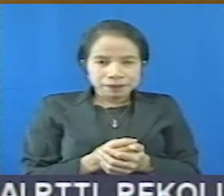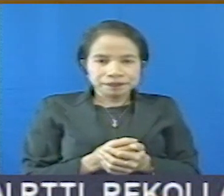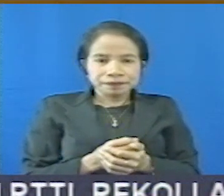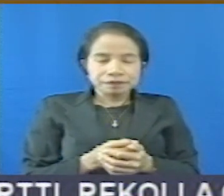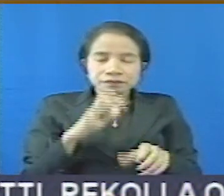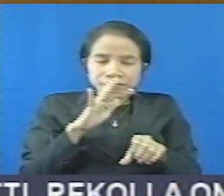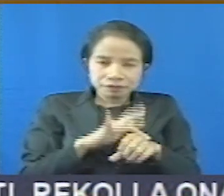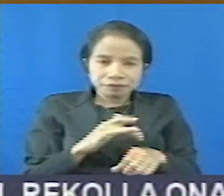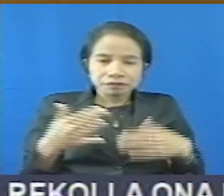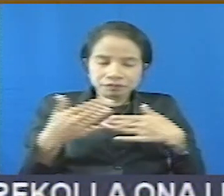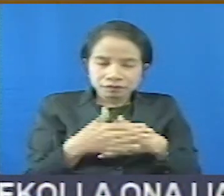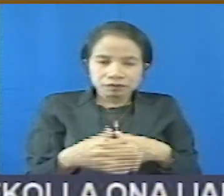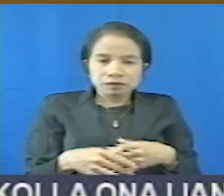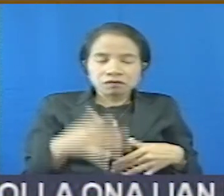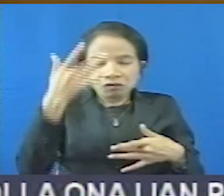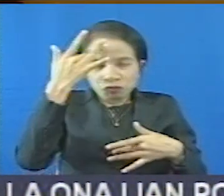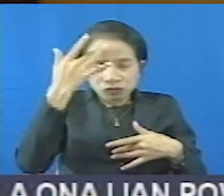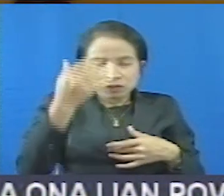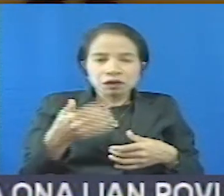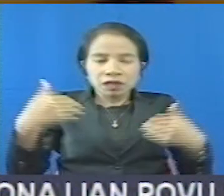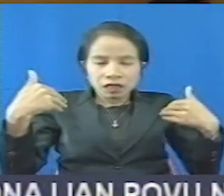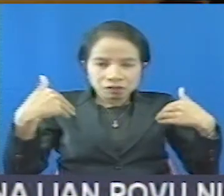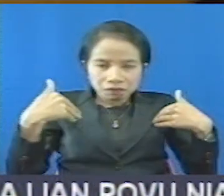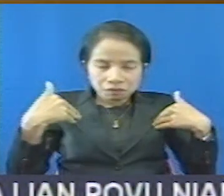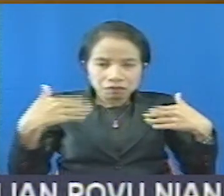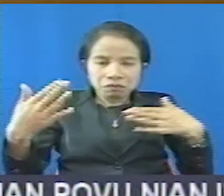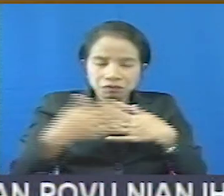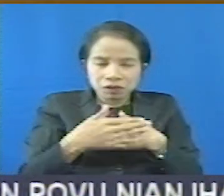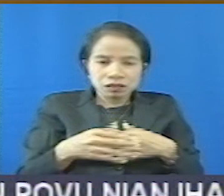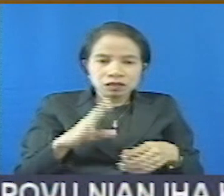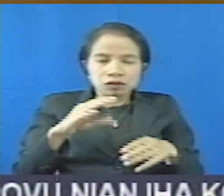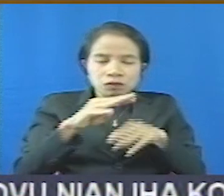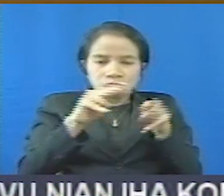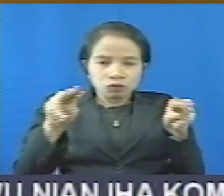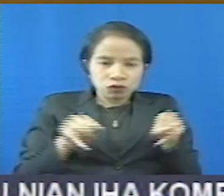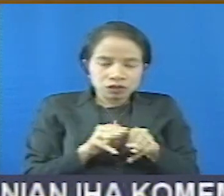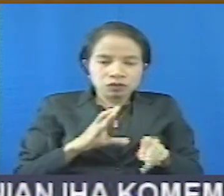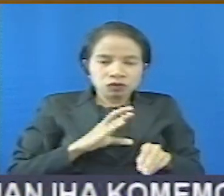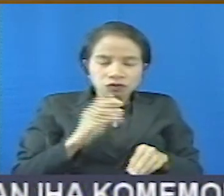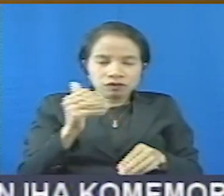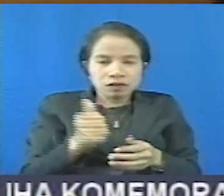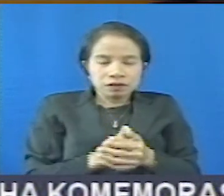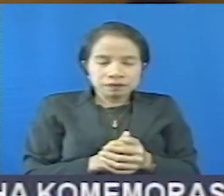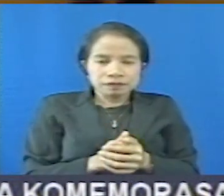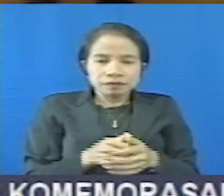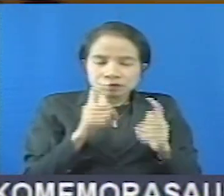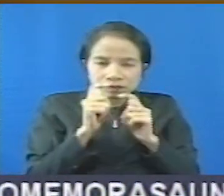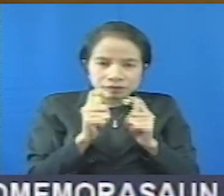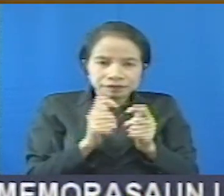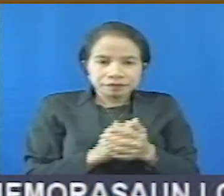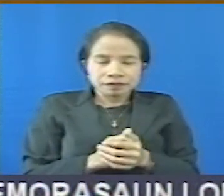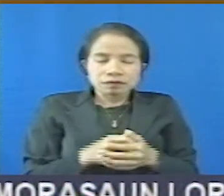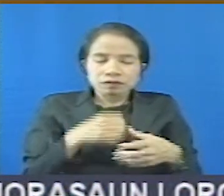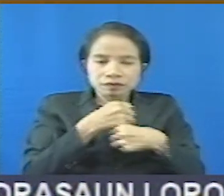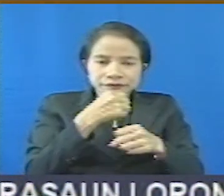na beira município de Covalima. Depois alarga tanutuan, processo rastreio seletivo em massa na